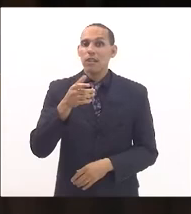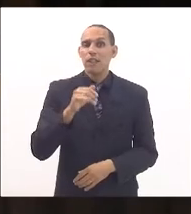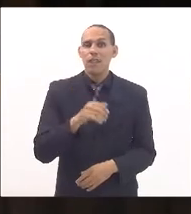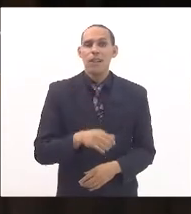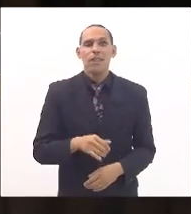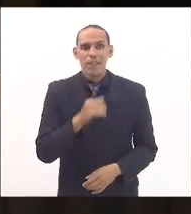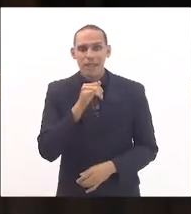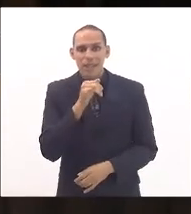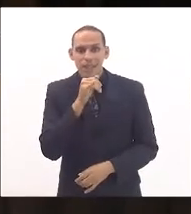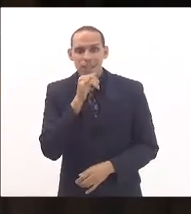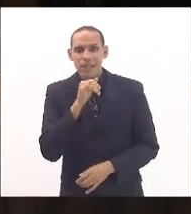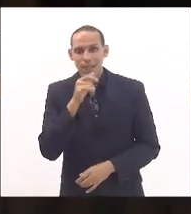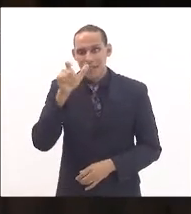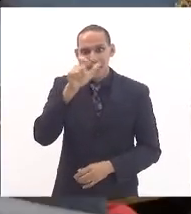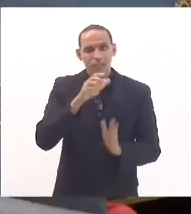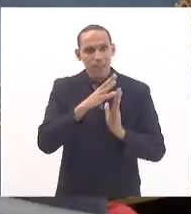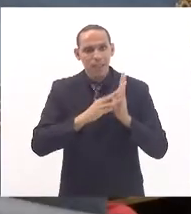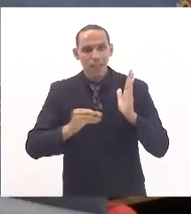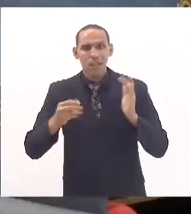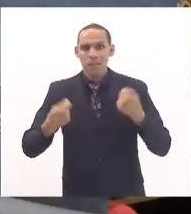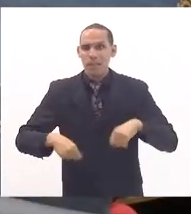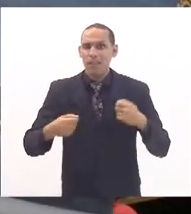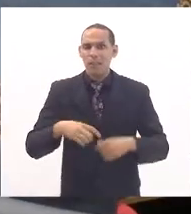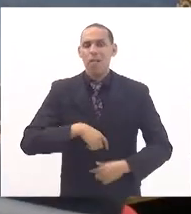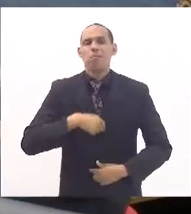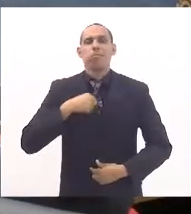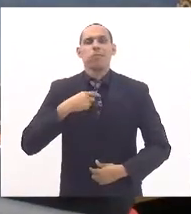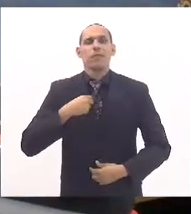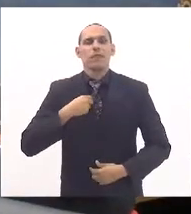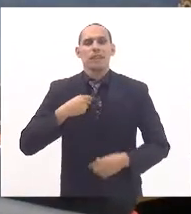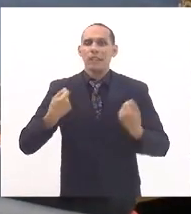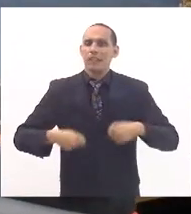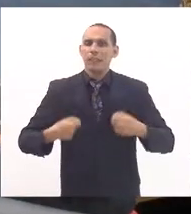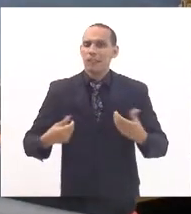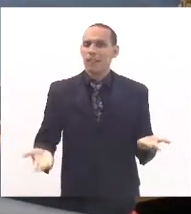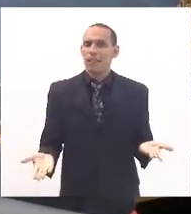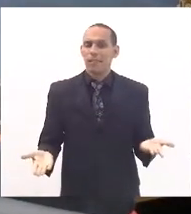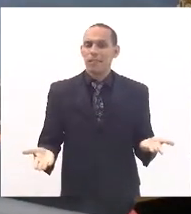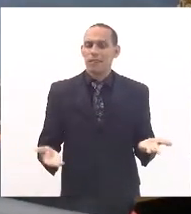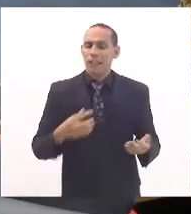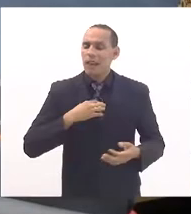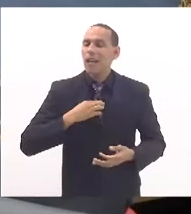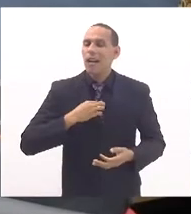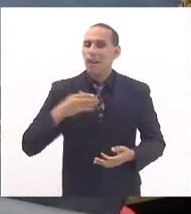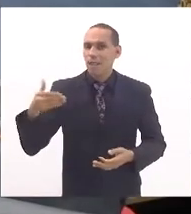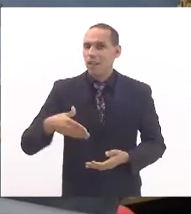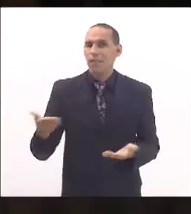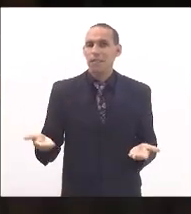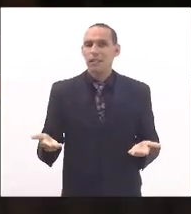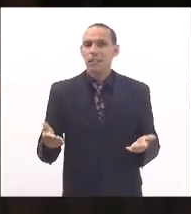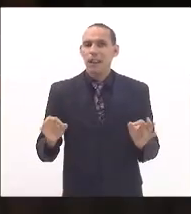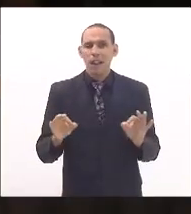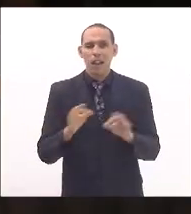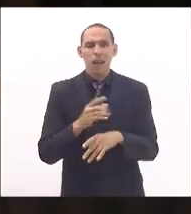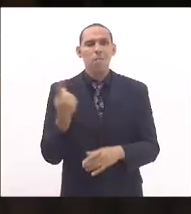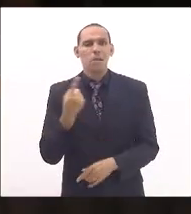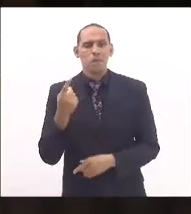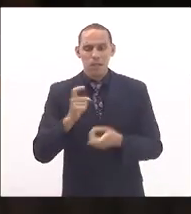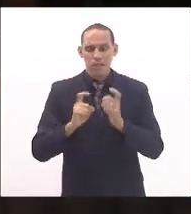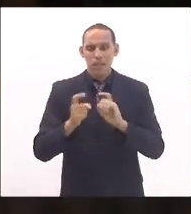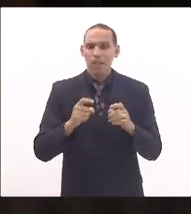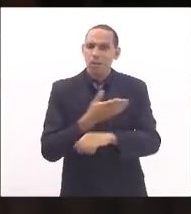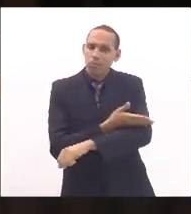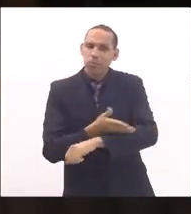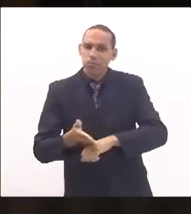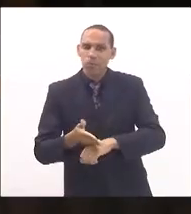de gravata. Eu ia falar isso. Vem de gravata. Está encerrada a primeira sessão ordinária do